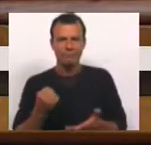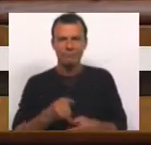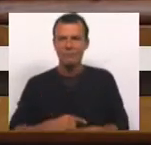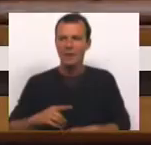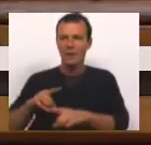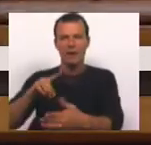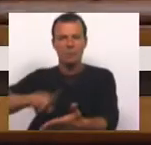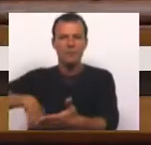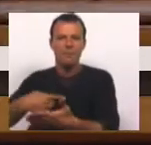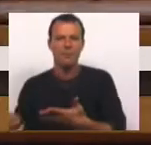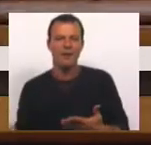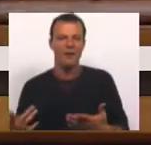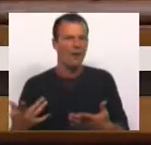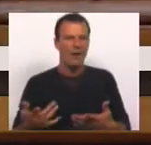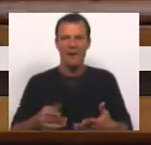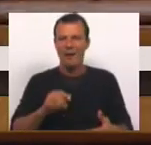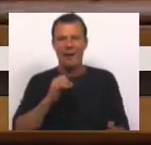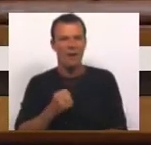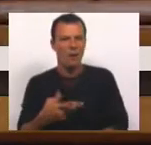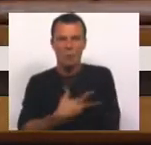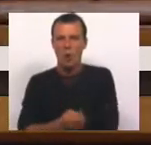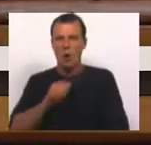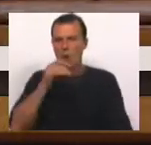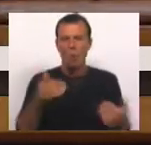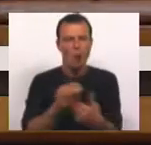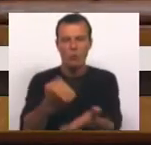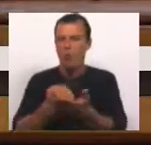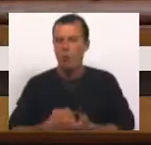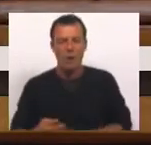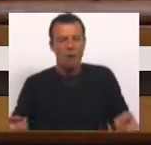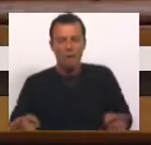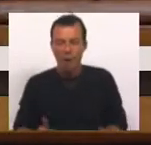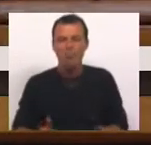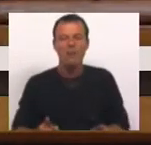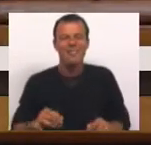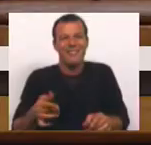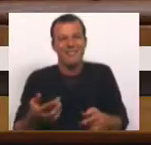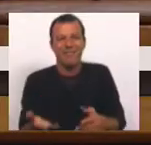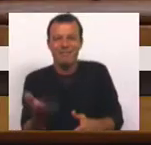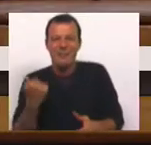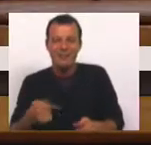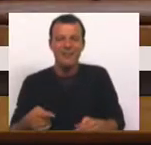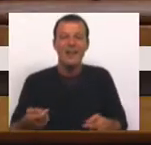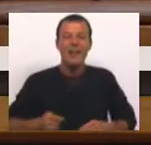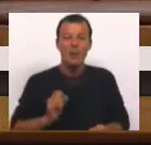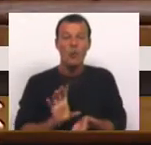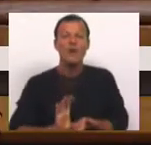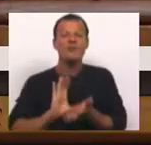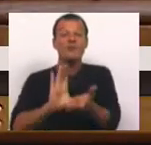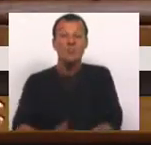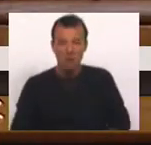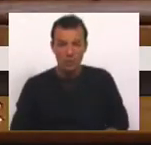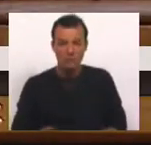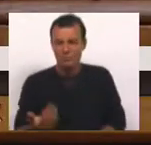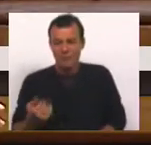assistida a pedido do doente e em casos extremos que vai retirar um cêntimo que seja ao investimento nos cuidados paliativos, até